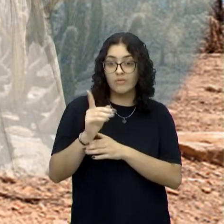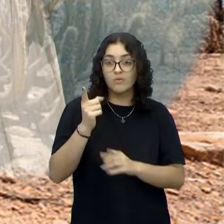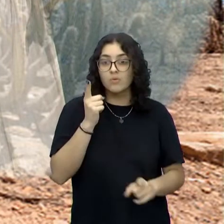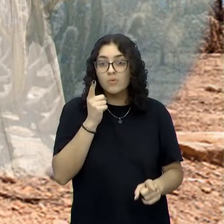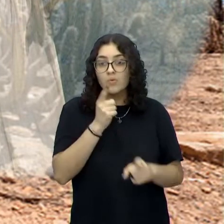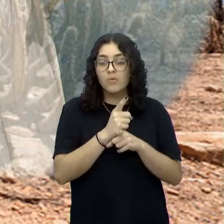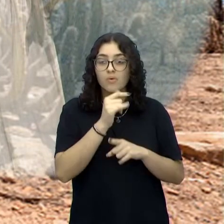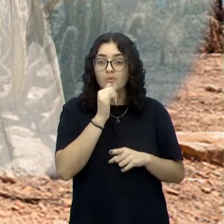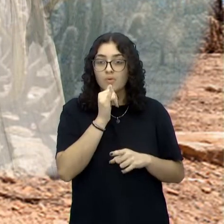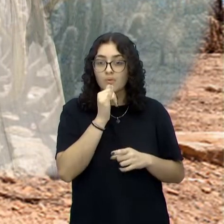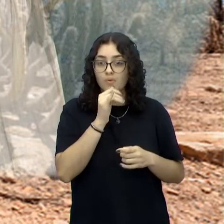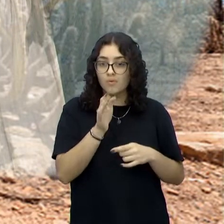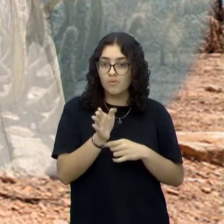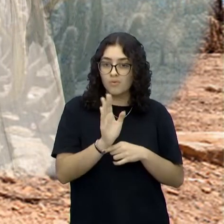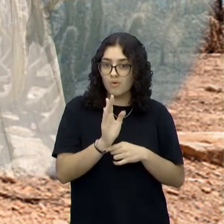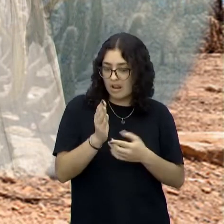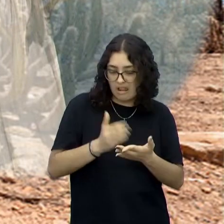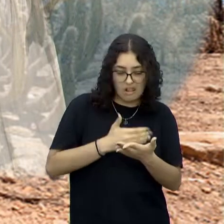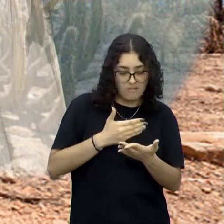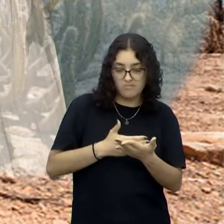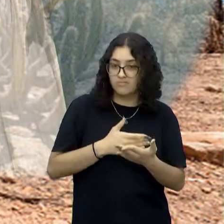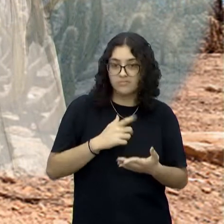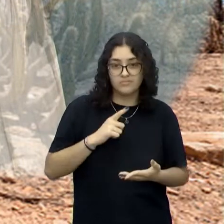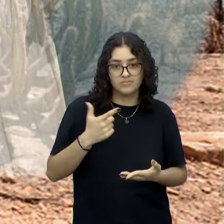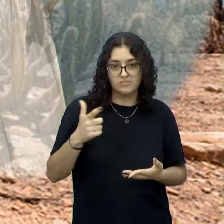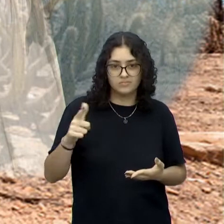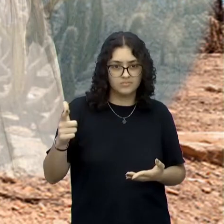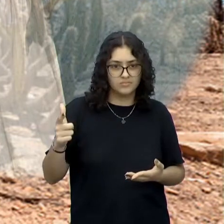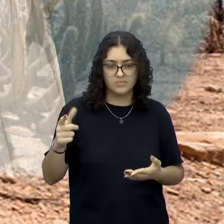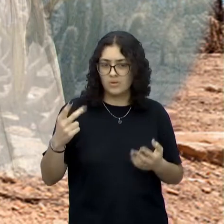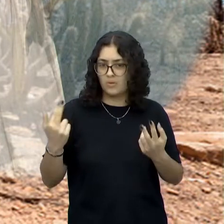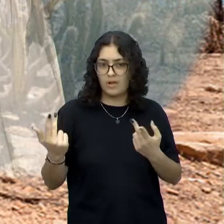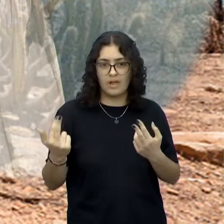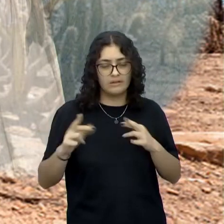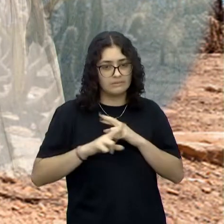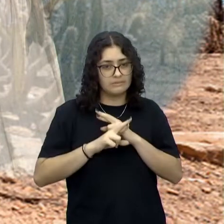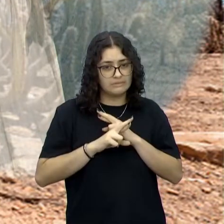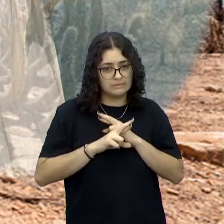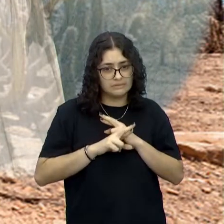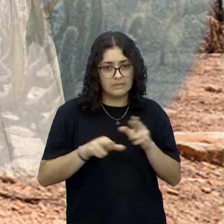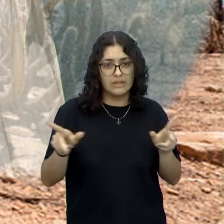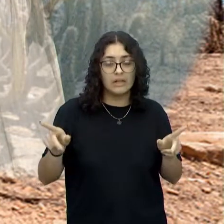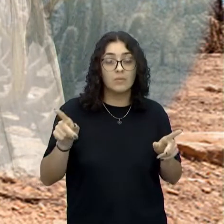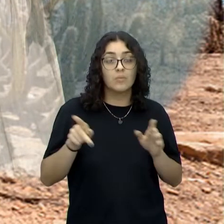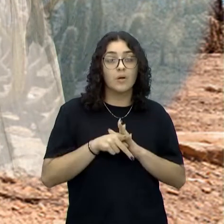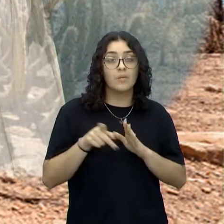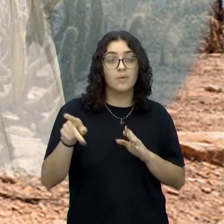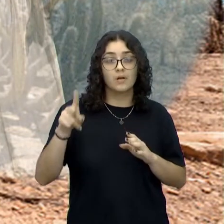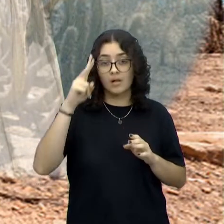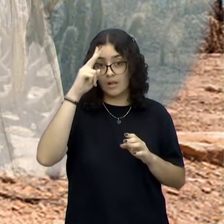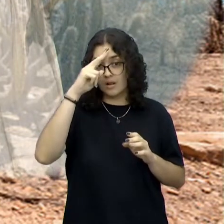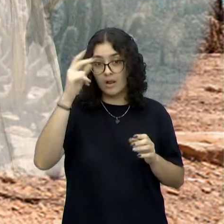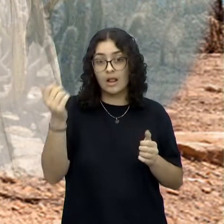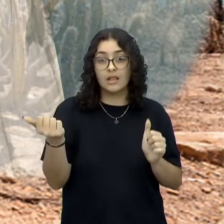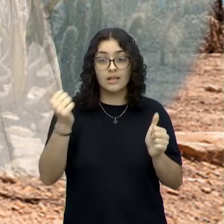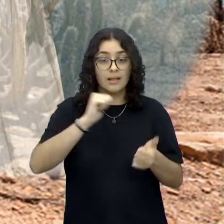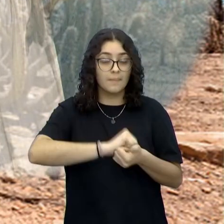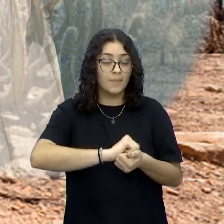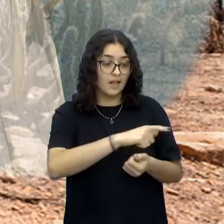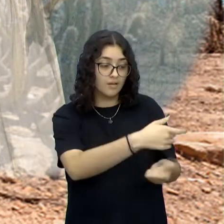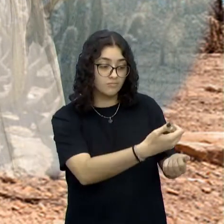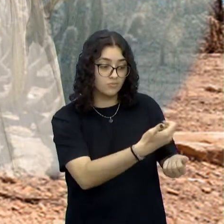exemplo, no filme o livro, tá? Quem lê o livro não é a mesma coisa do filme. O filme é uma história ali adaptada, tá